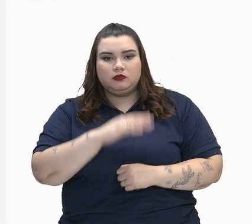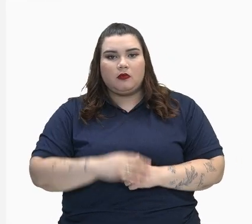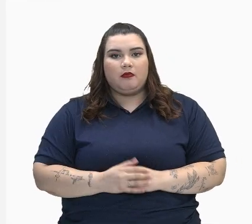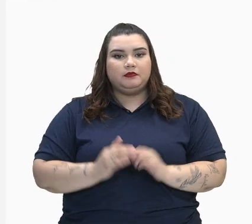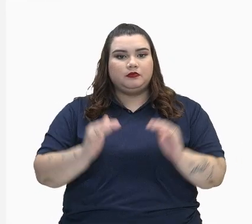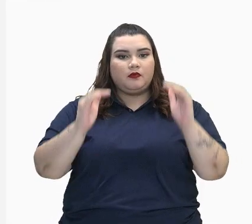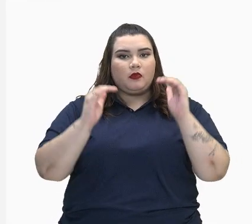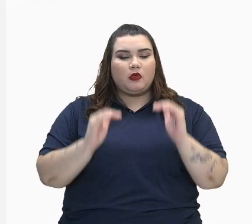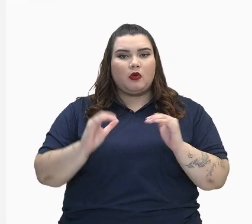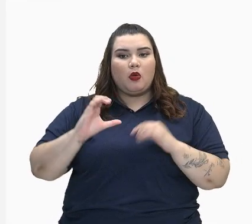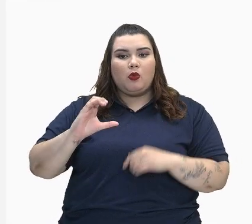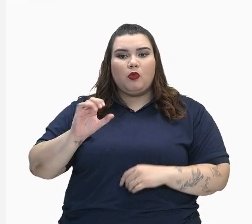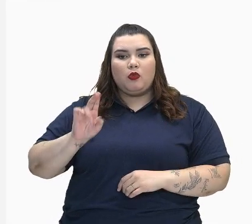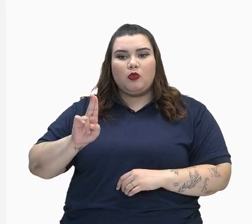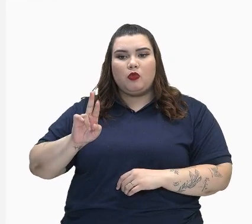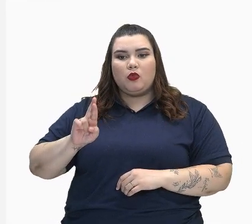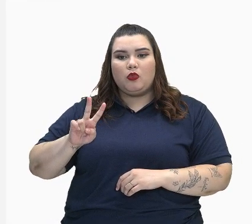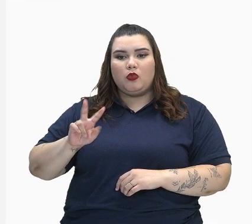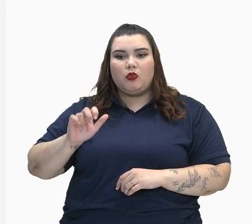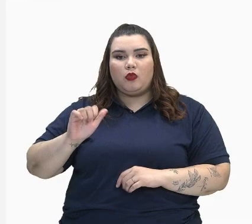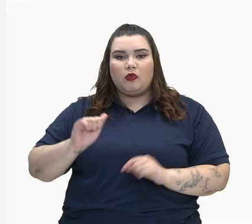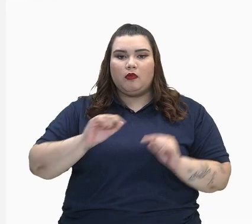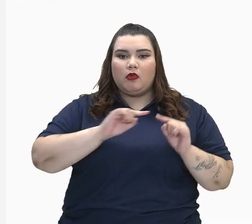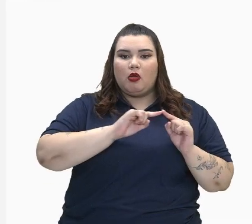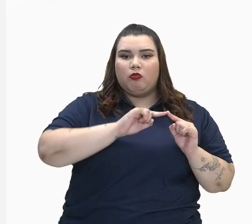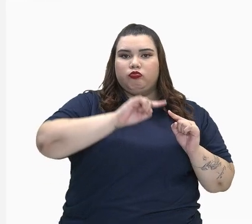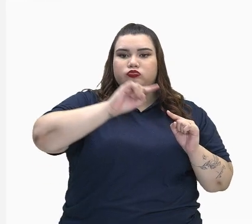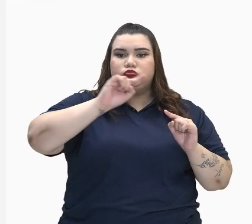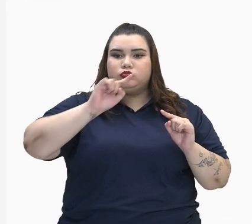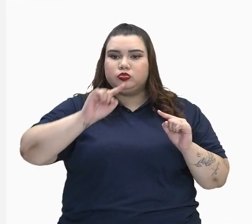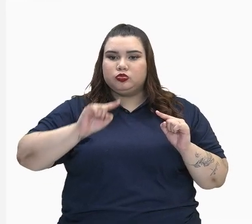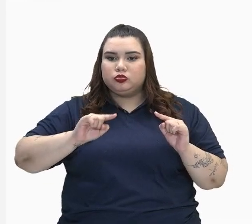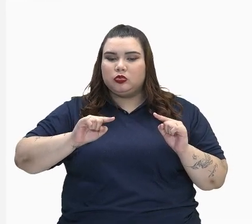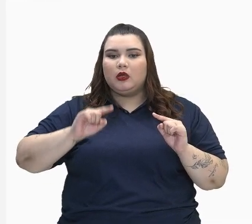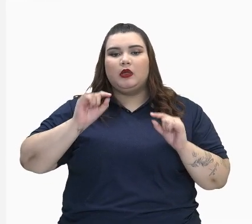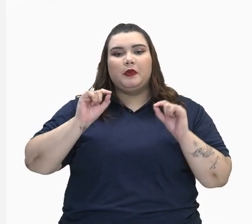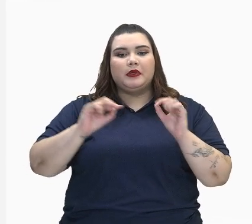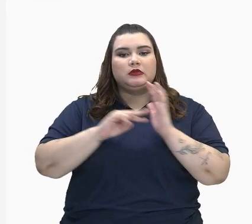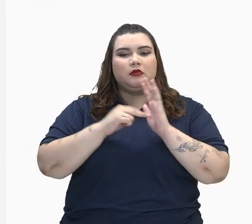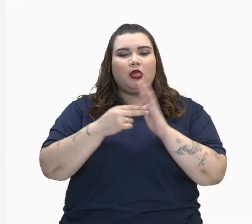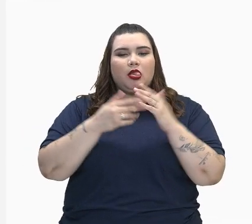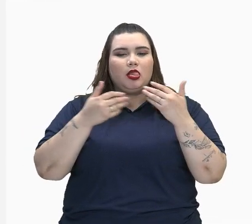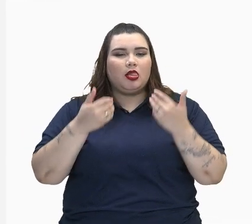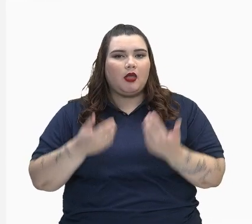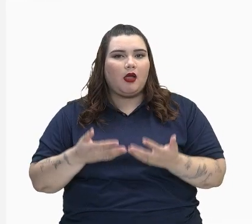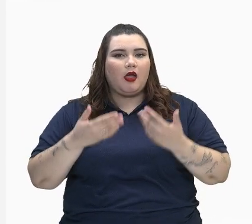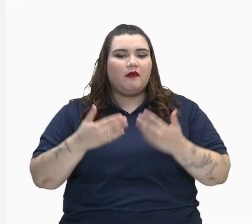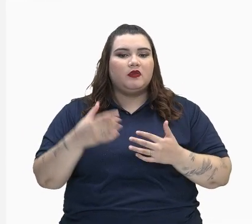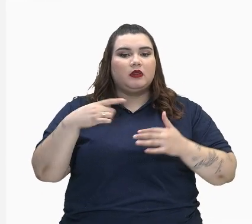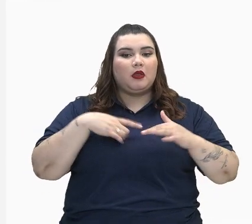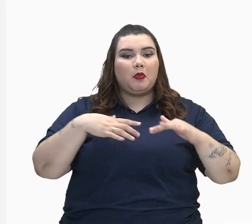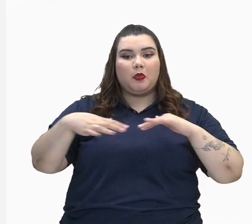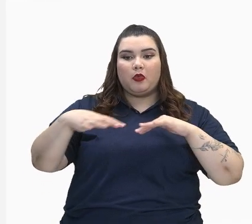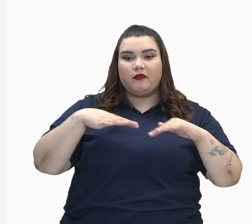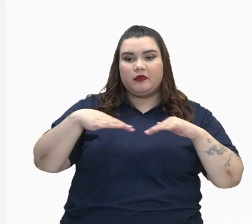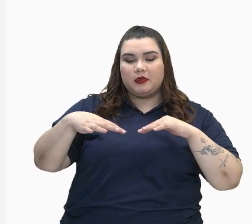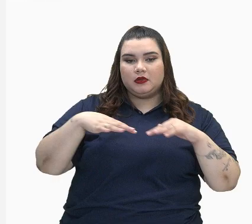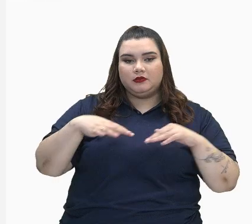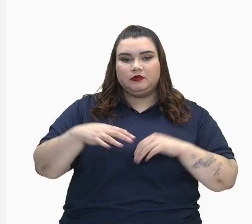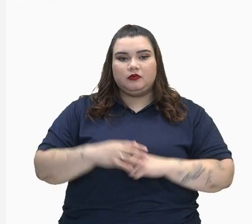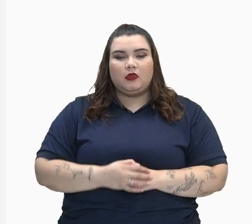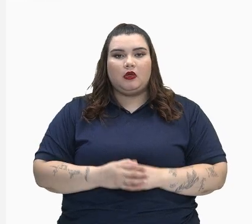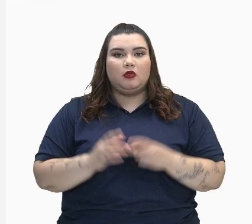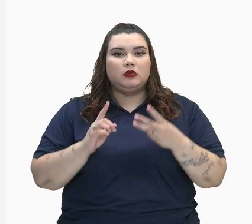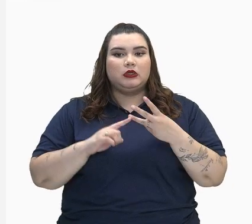temos a linha curva, que transmite leveza, suavidade e movimento. Nós temos a